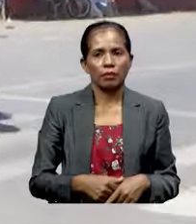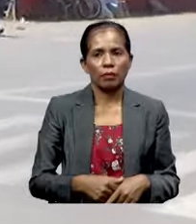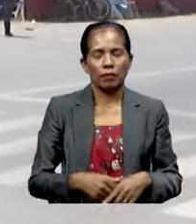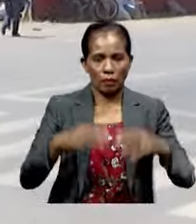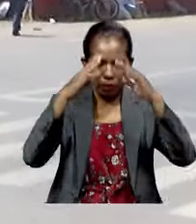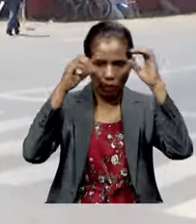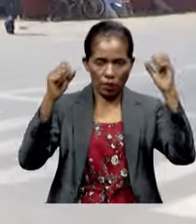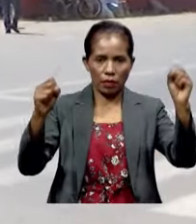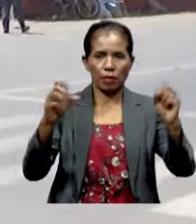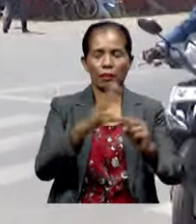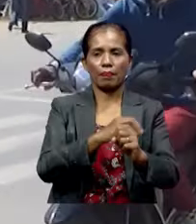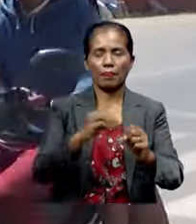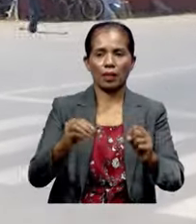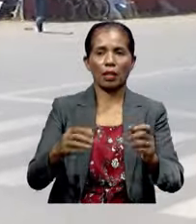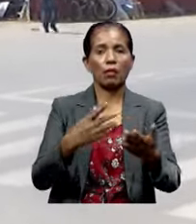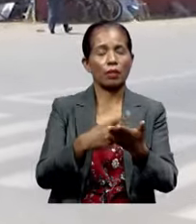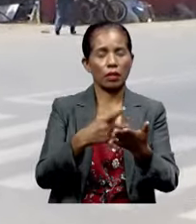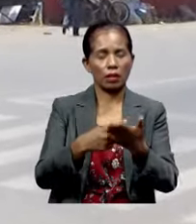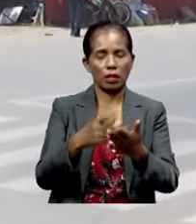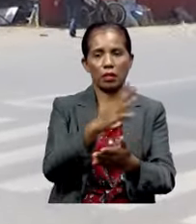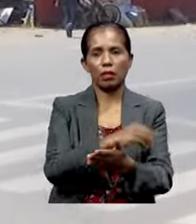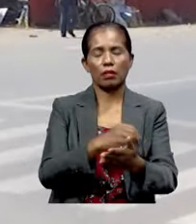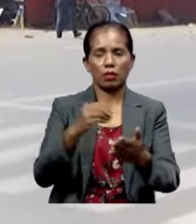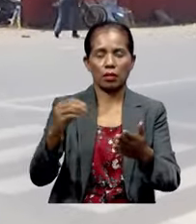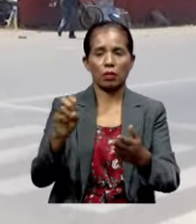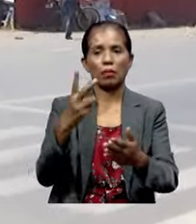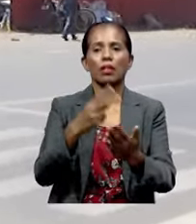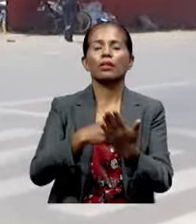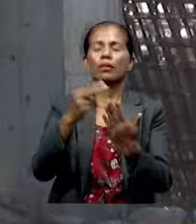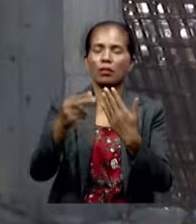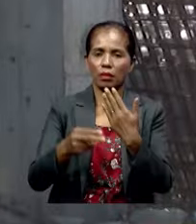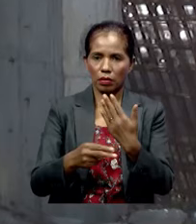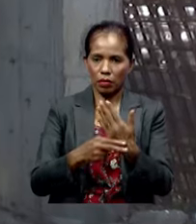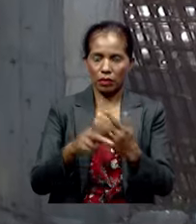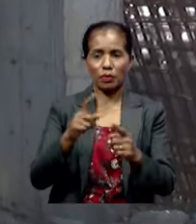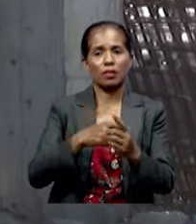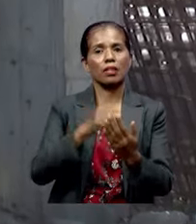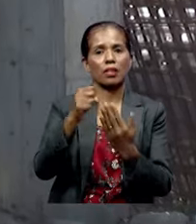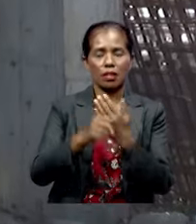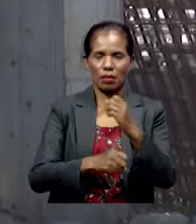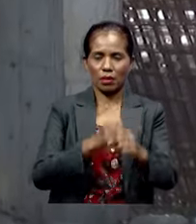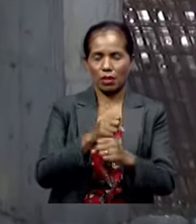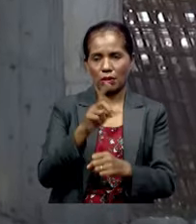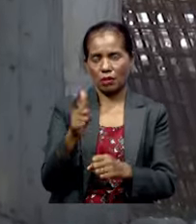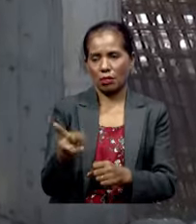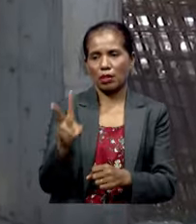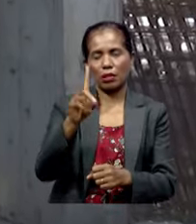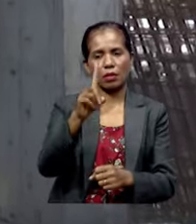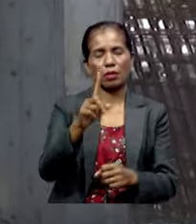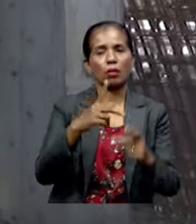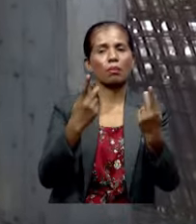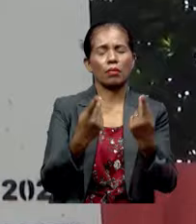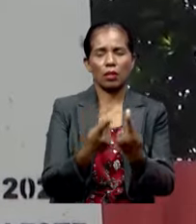Projeto Construção Memorial Massacre Santa Cruz 12 de Novembro, a rua Fula em Setembro, tem a rua Rua Rescenida, Russo Companhia Bobolait,